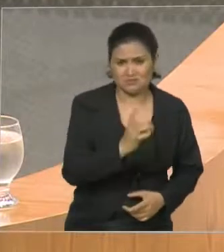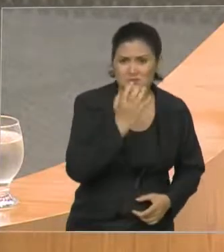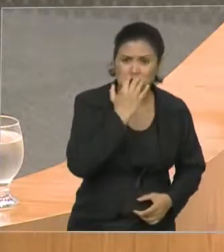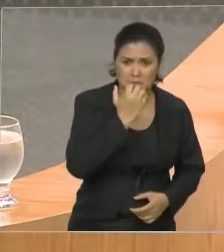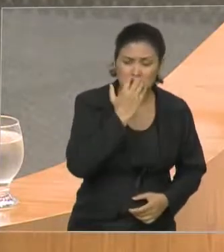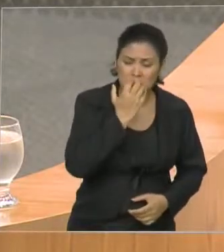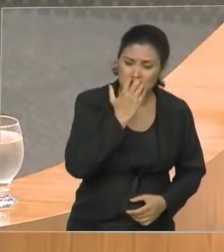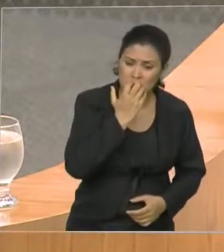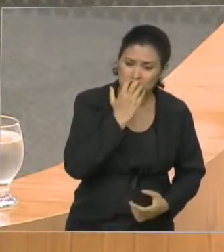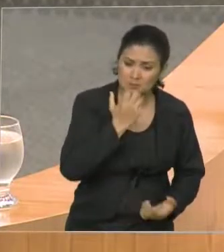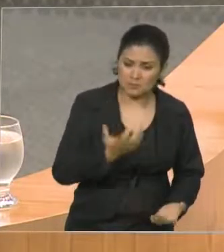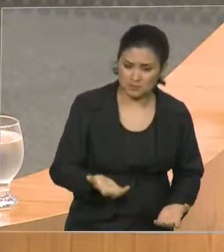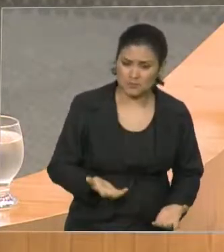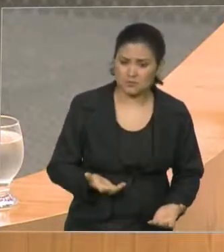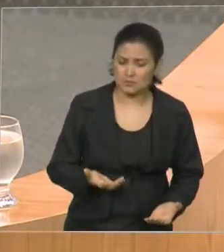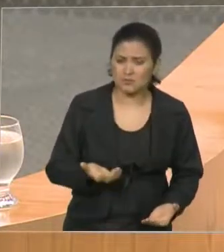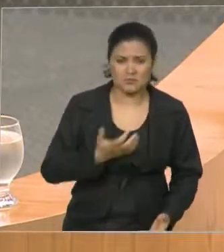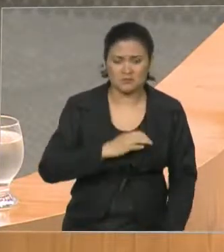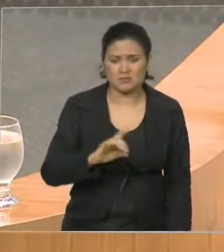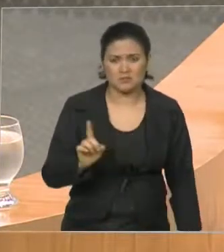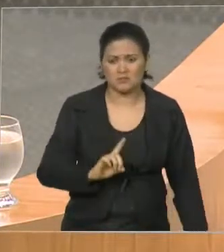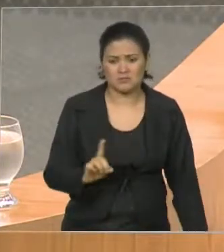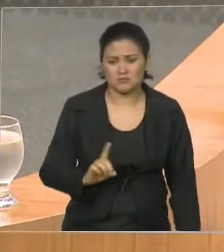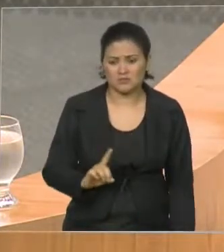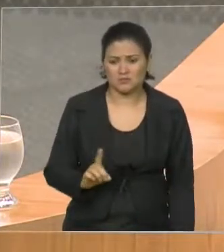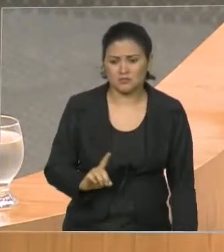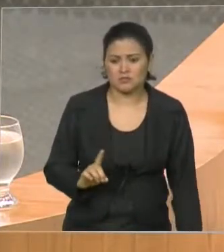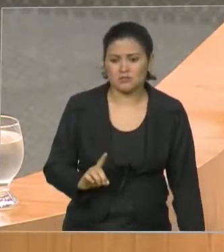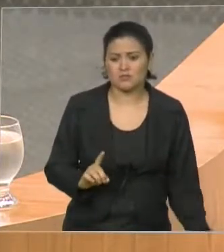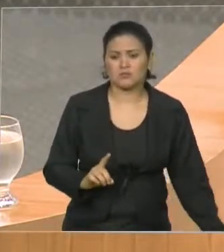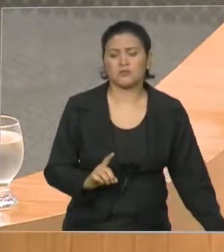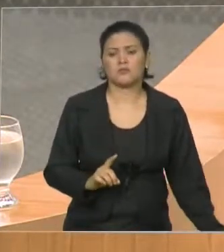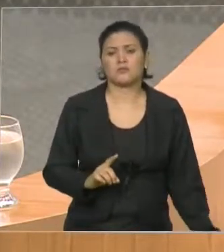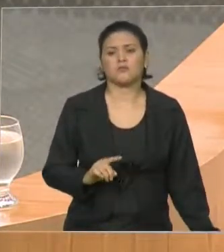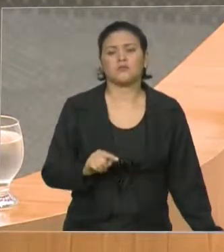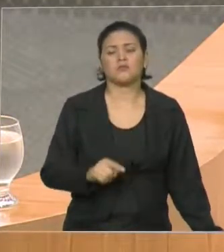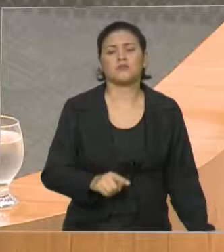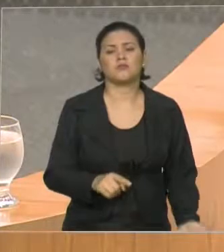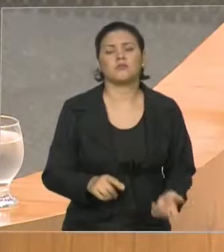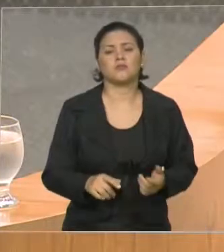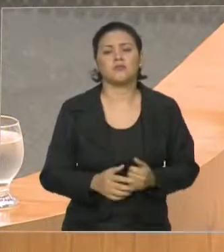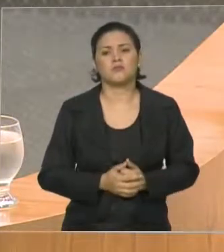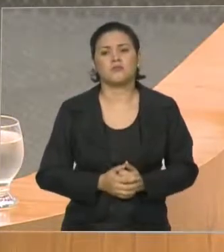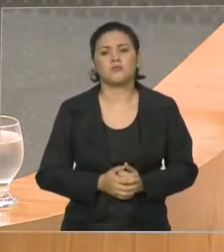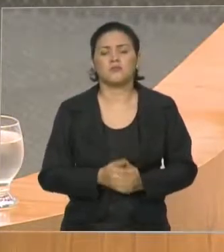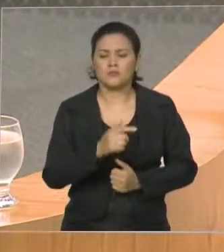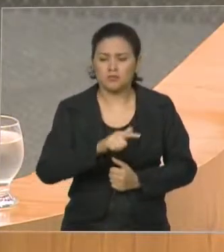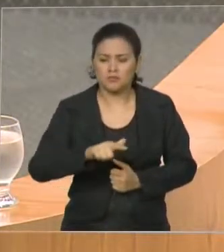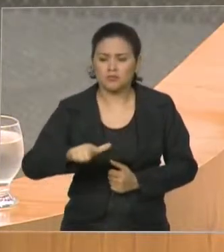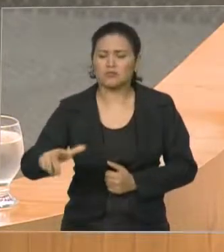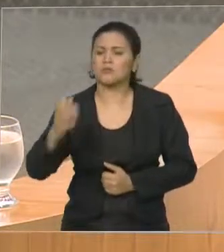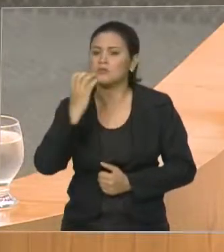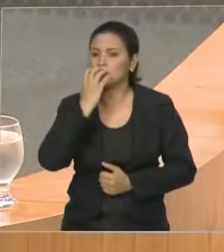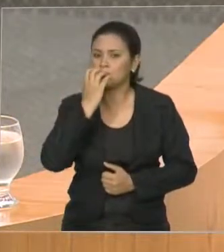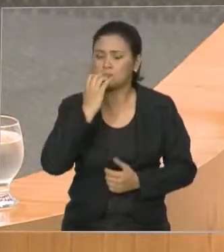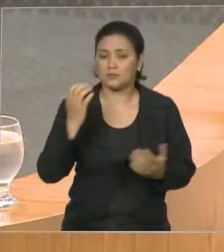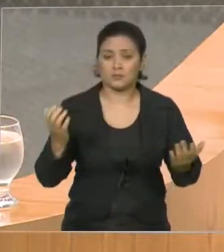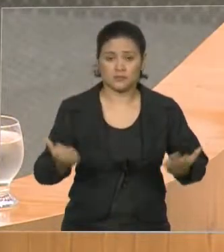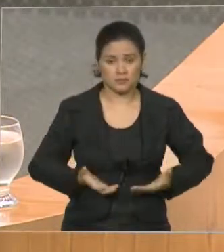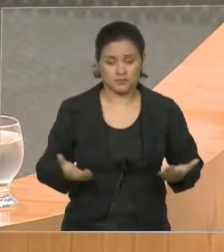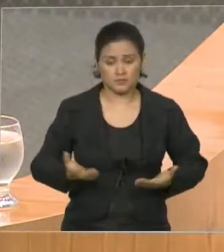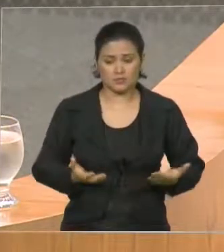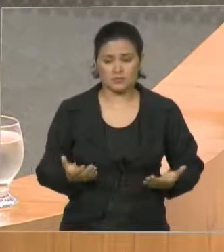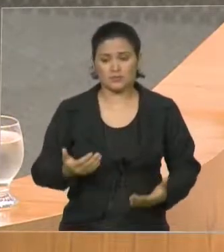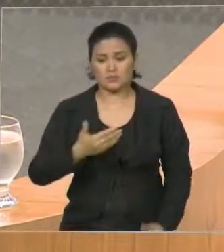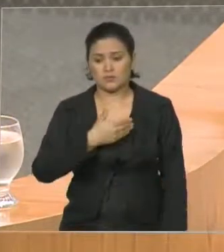revolta, e que não queria mais aquele modelo administrativo. E quando chega agora, o